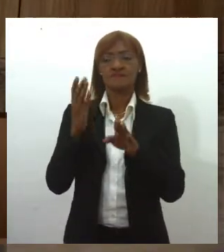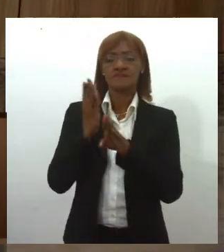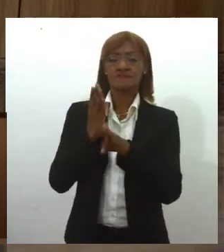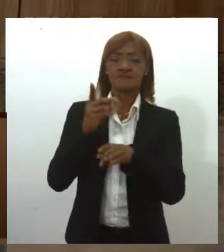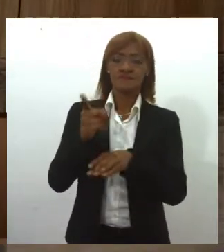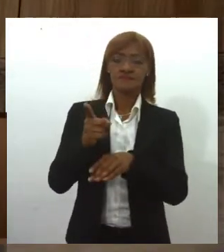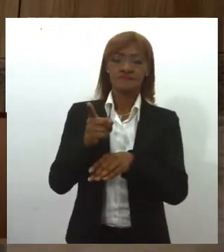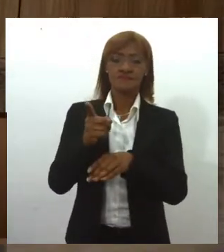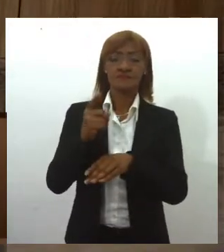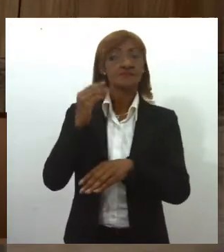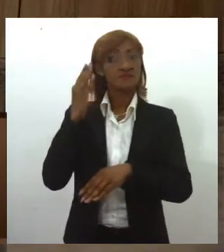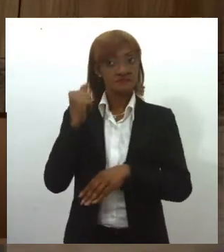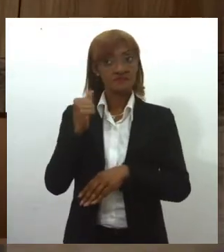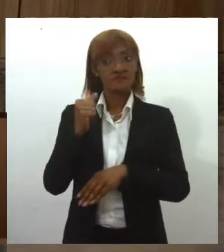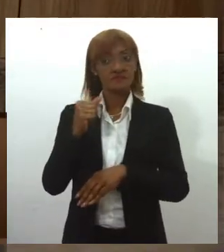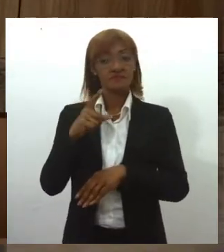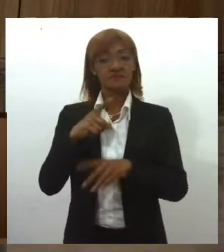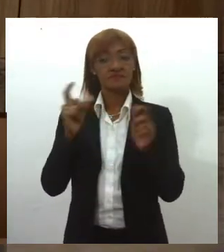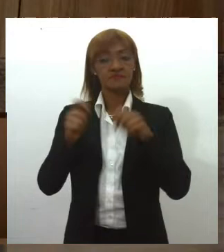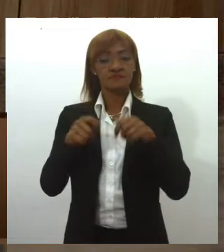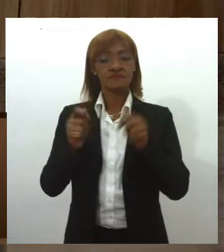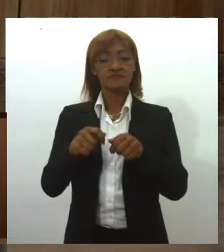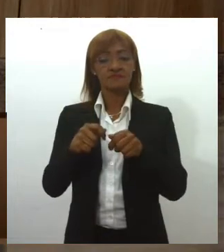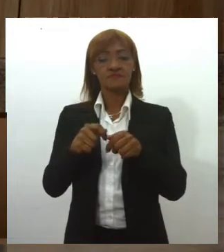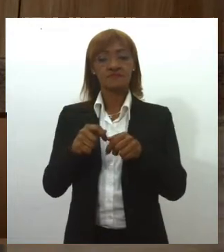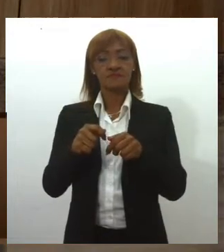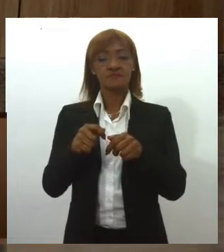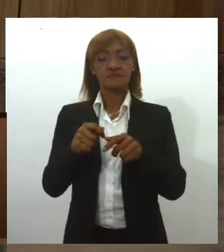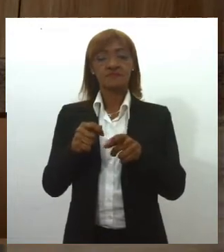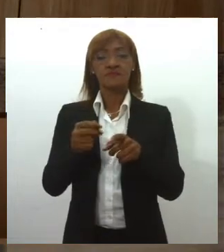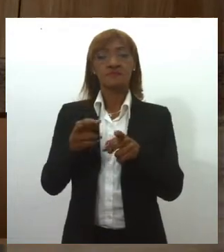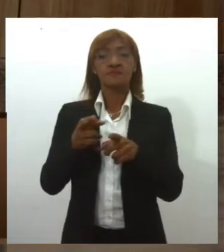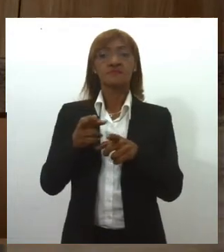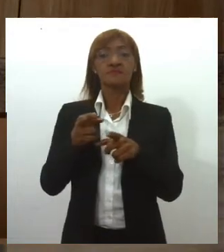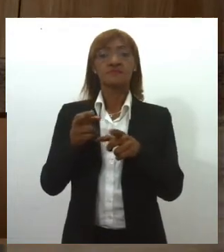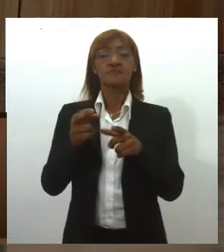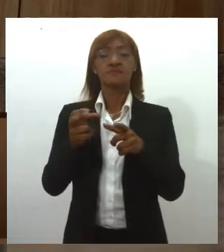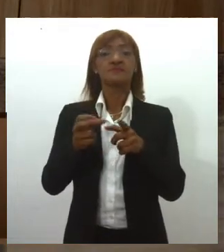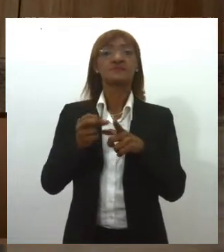que tem, que pode estar com câncer? Quais são os sintomas básicos?